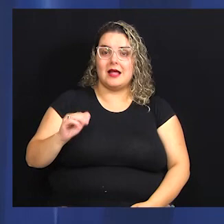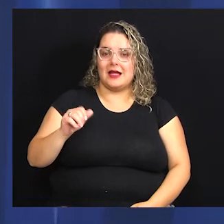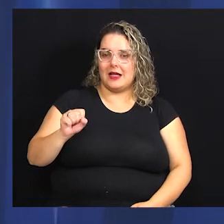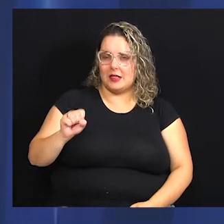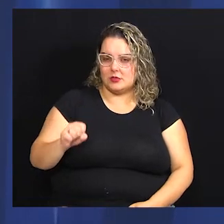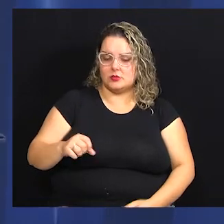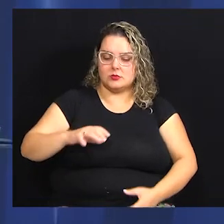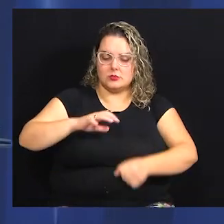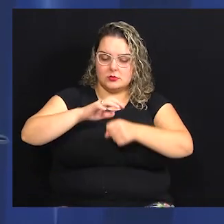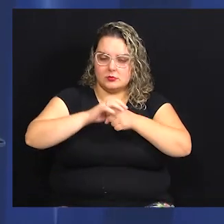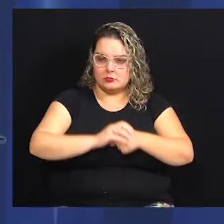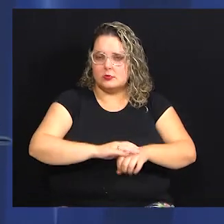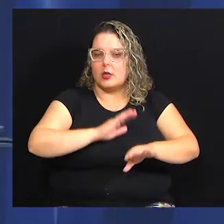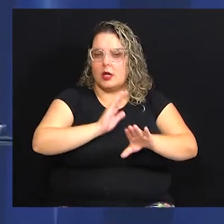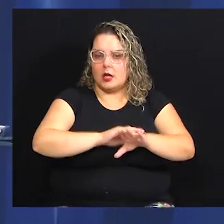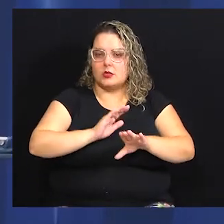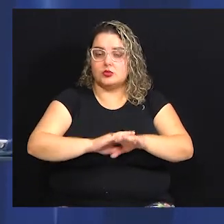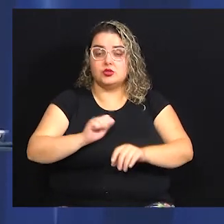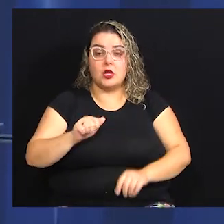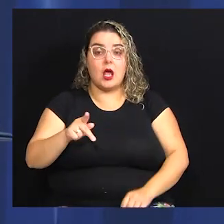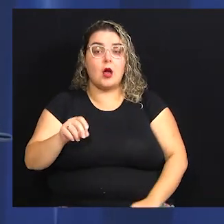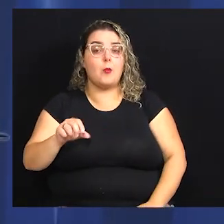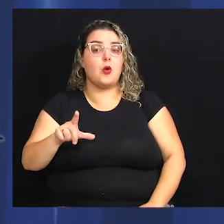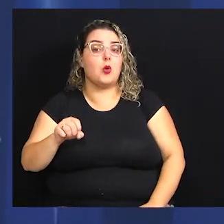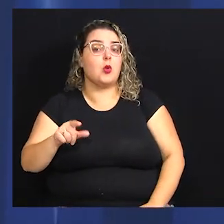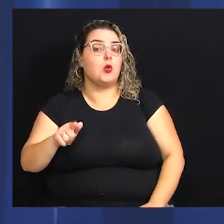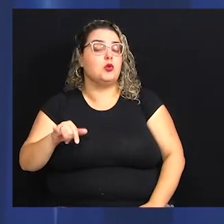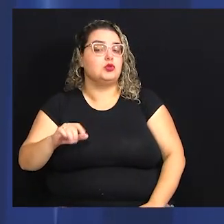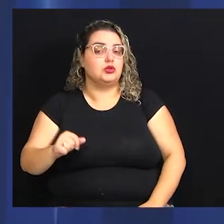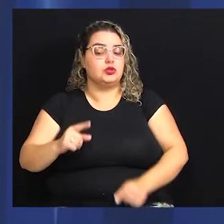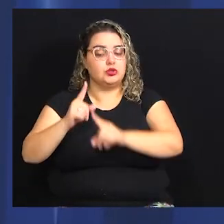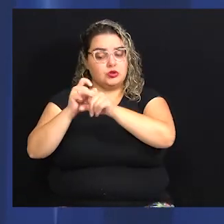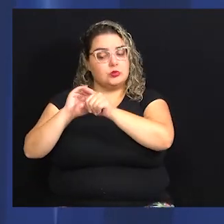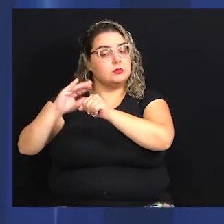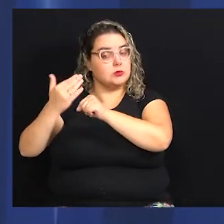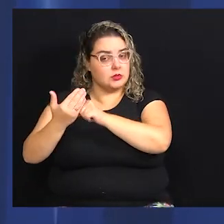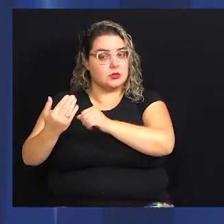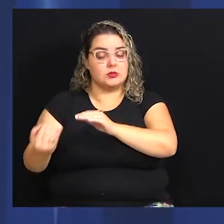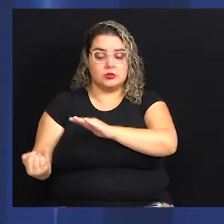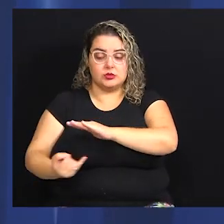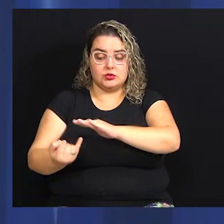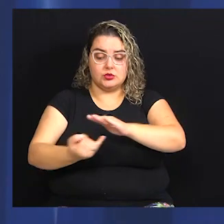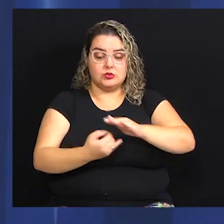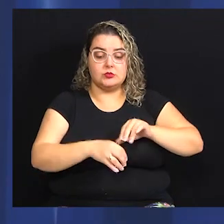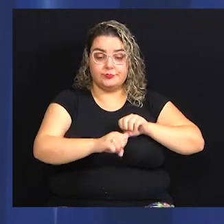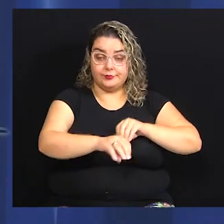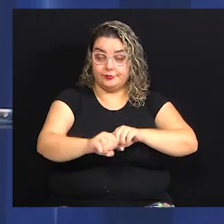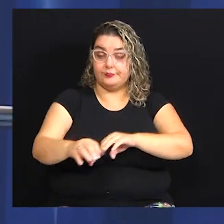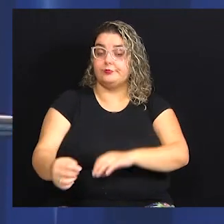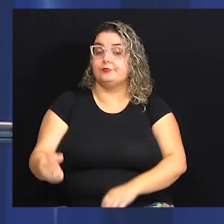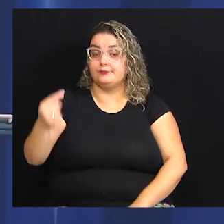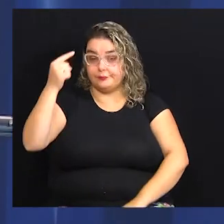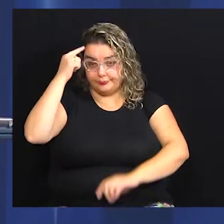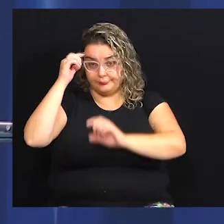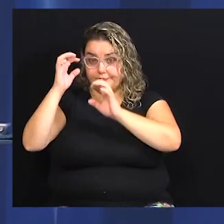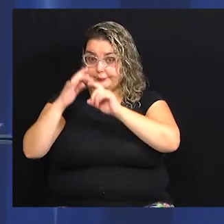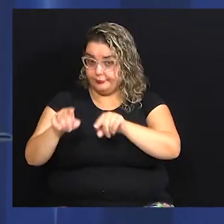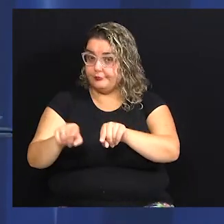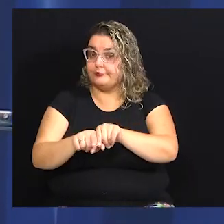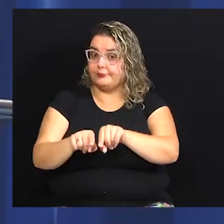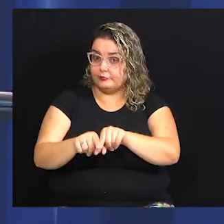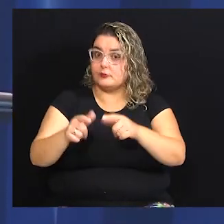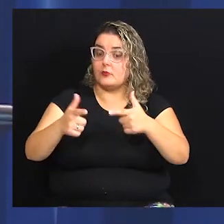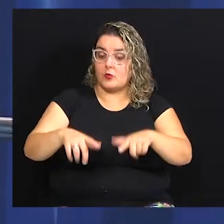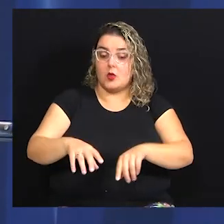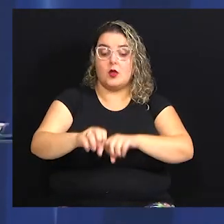de ameaças e atos de apologia ao nazismo em instituições de ensino e como refletir também sobre